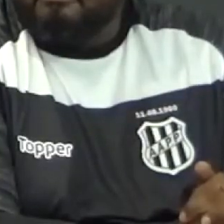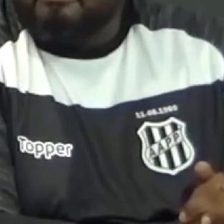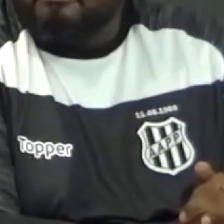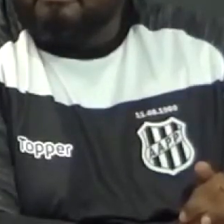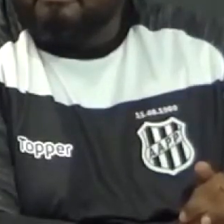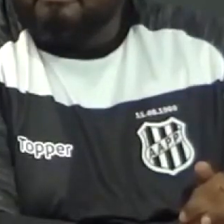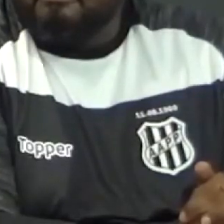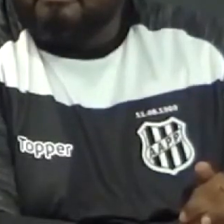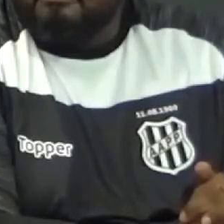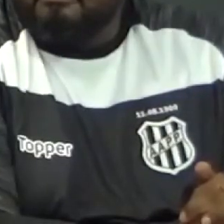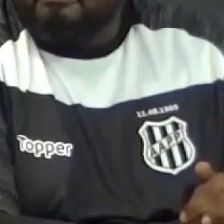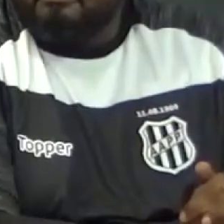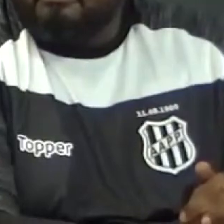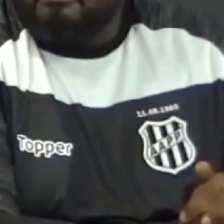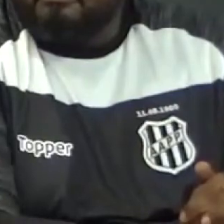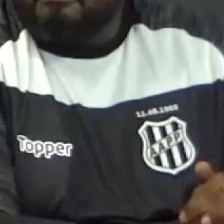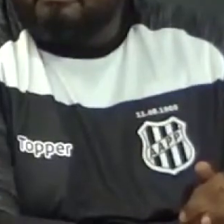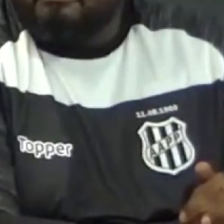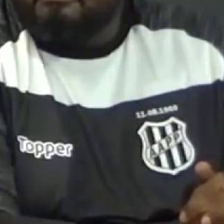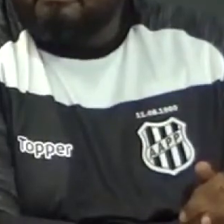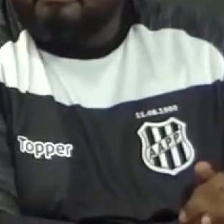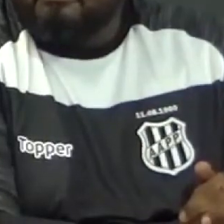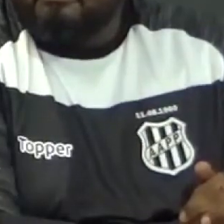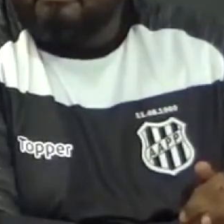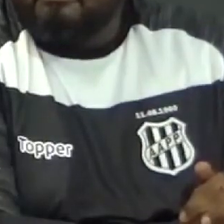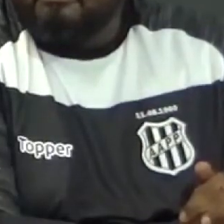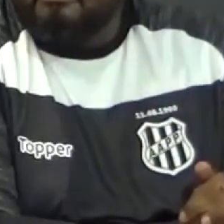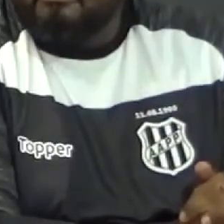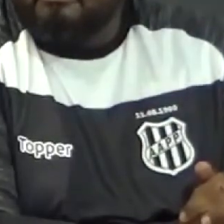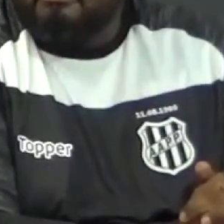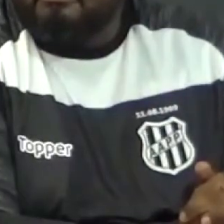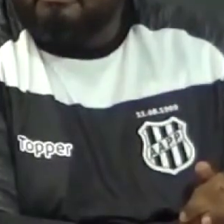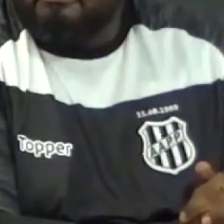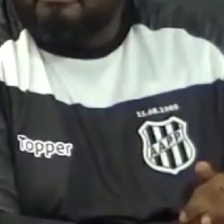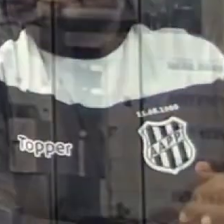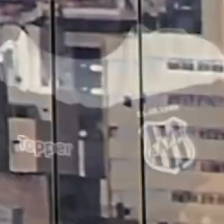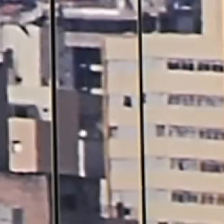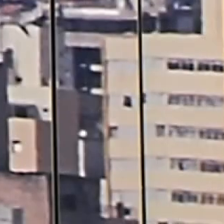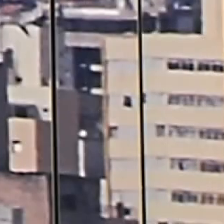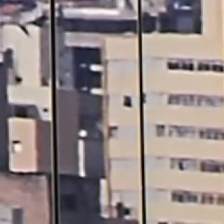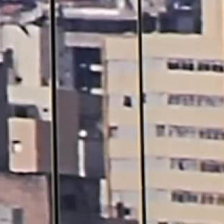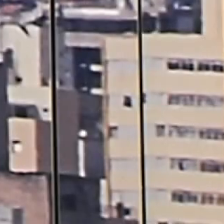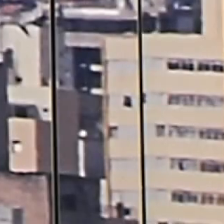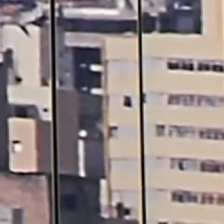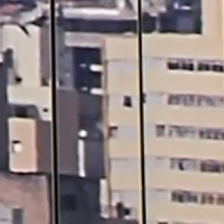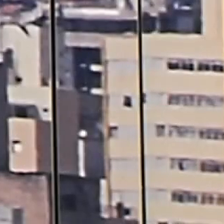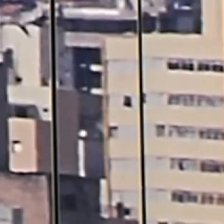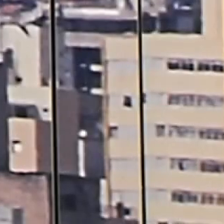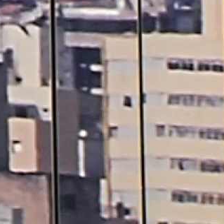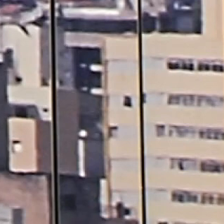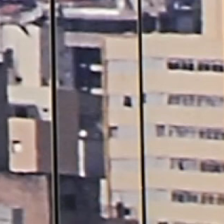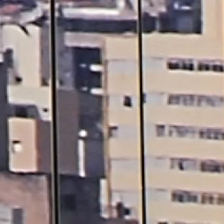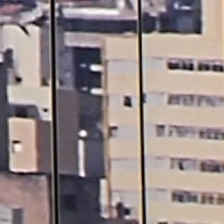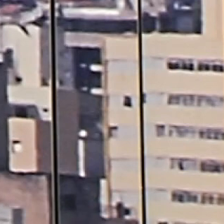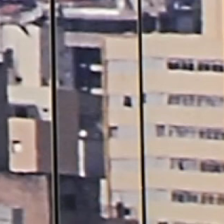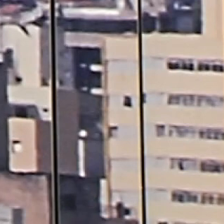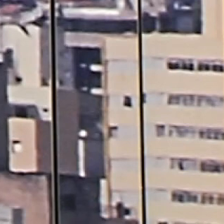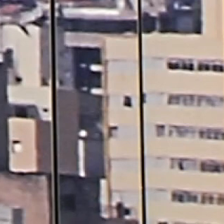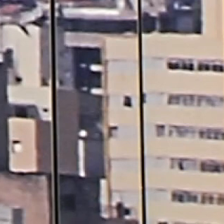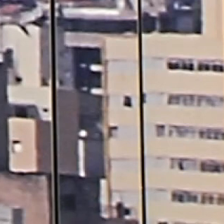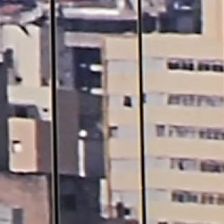provoca rival Guarani. Eu sei que eles vão tremer com a chegada do João, já estão tremendo. Já em entrevista coletiva